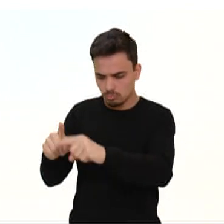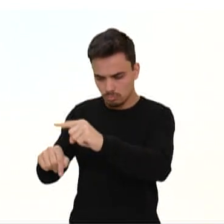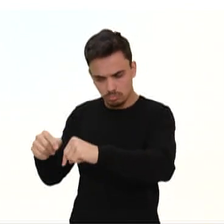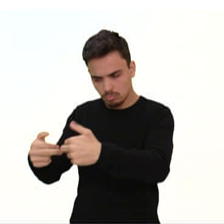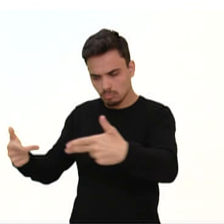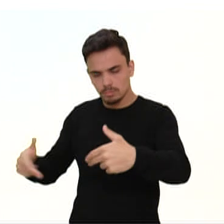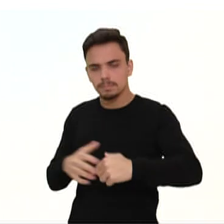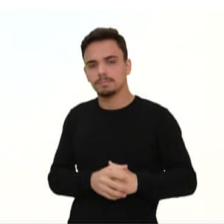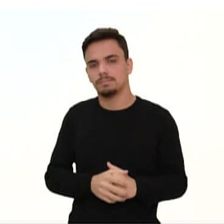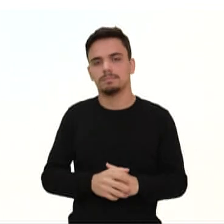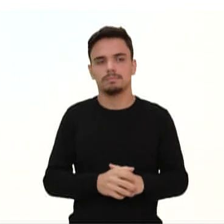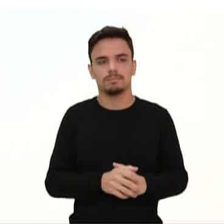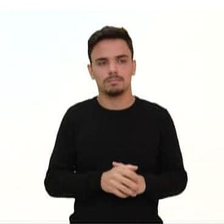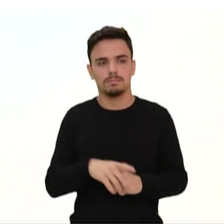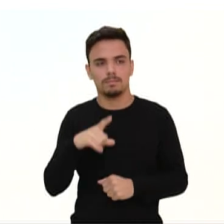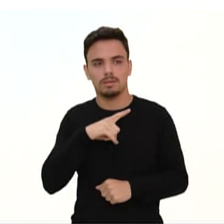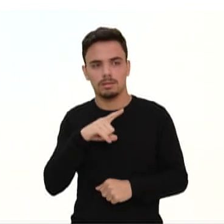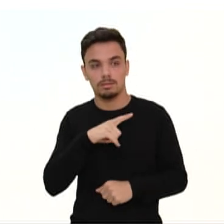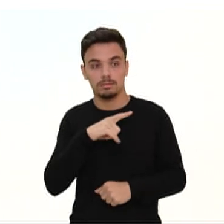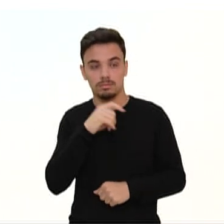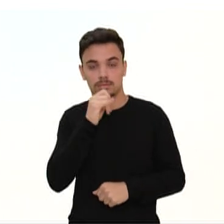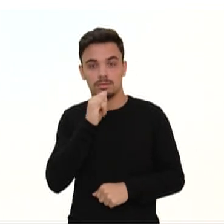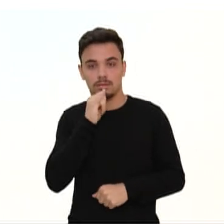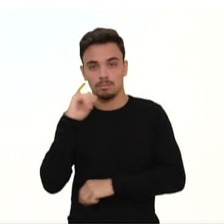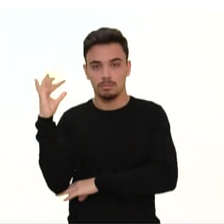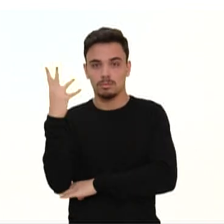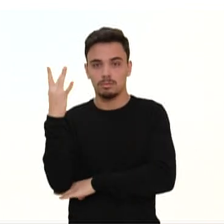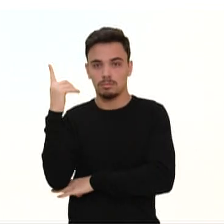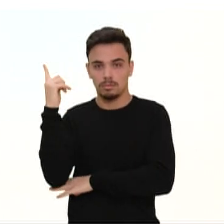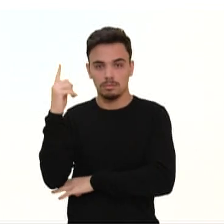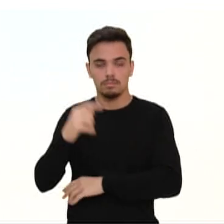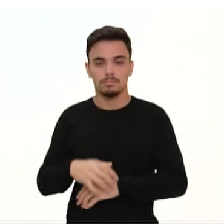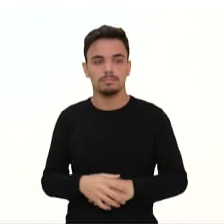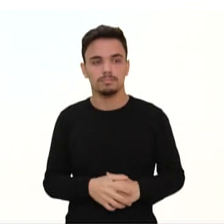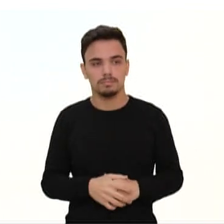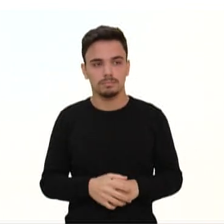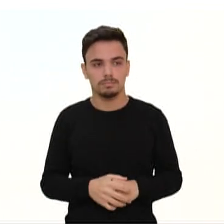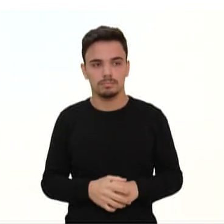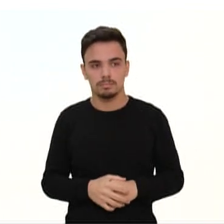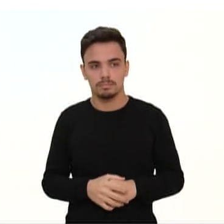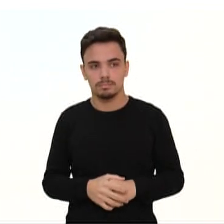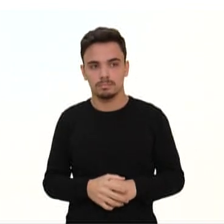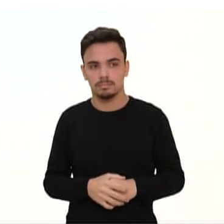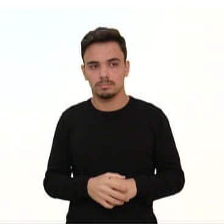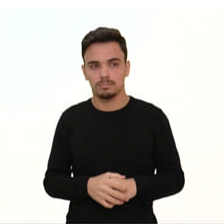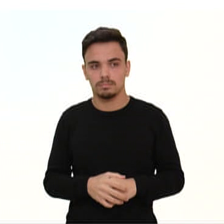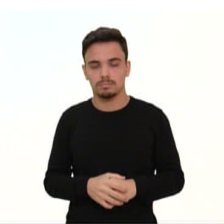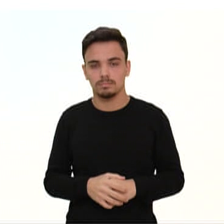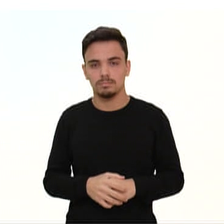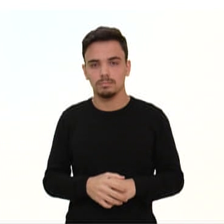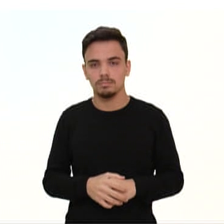temos um exemplo do mundo natural. As plantas carnívoras, elas